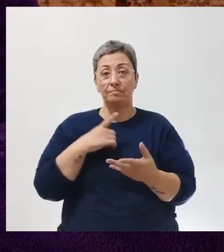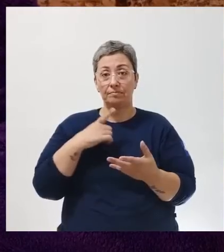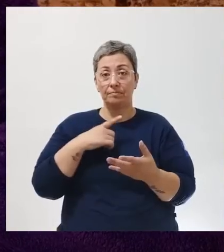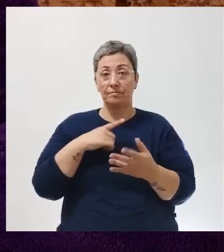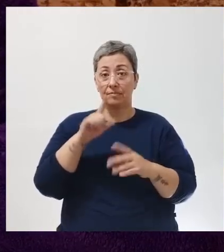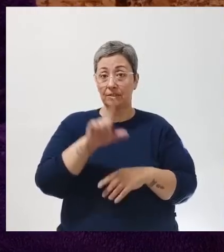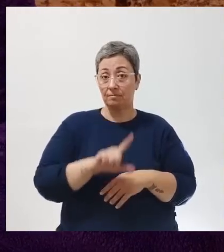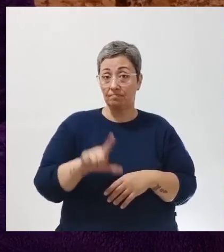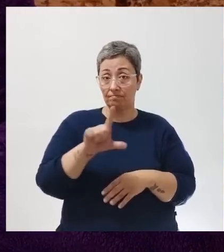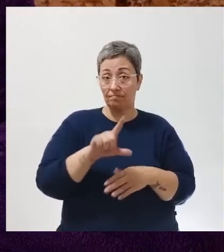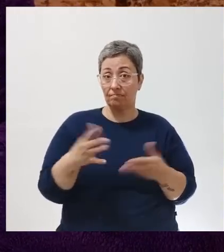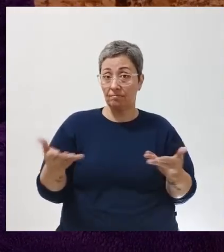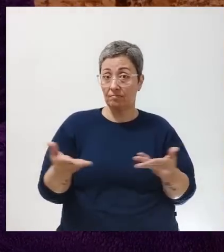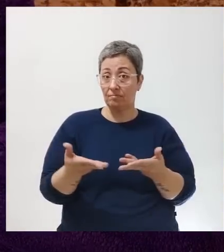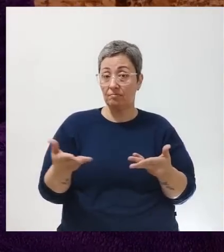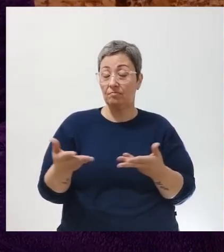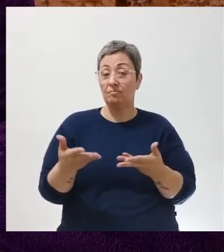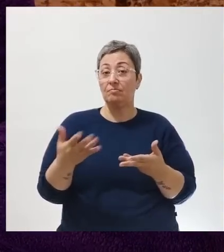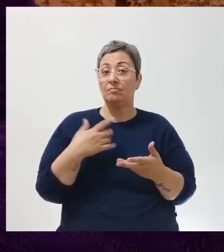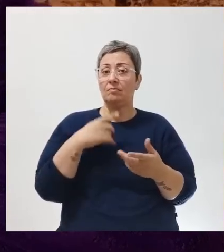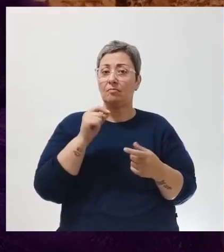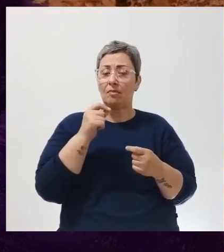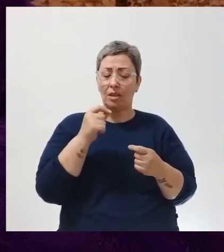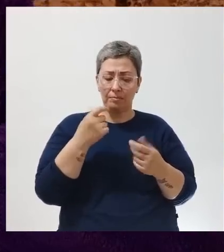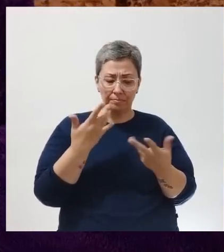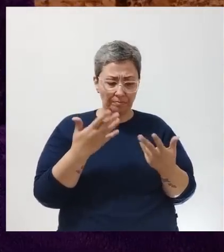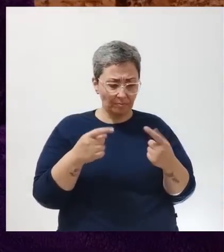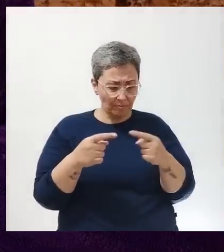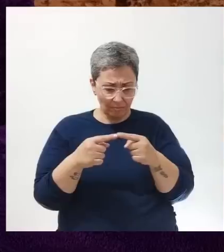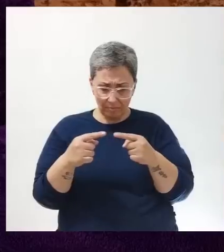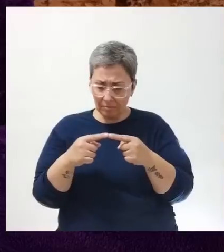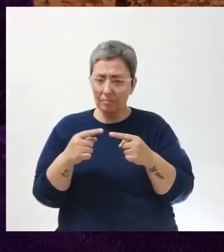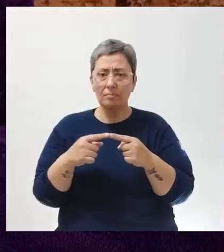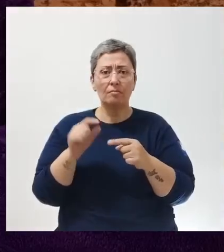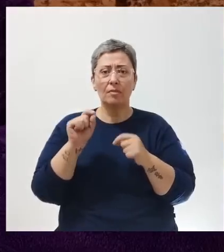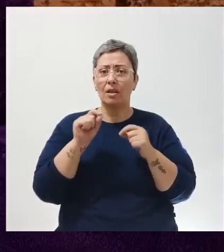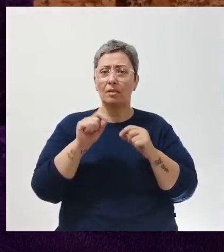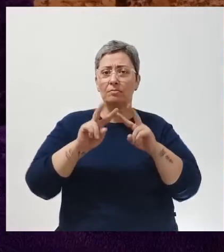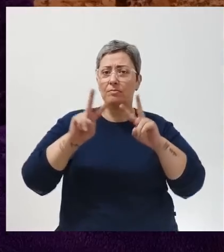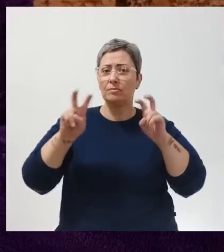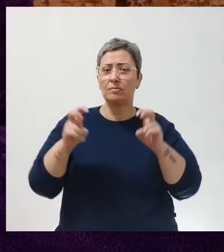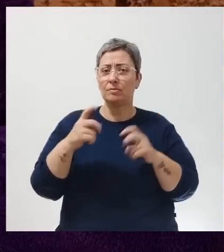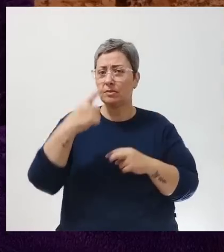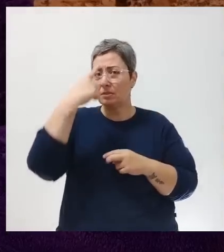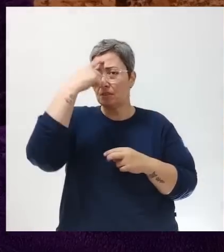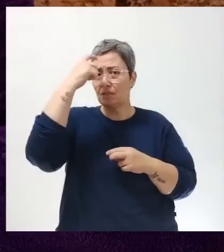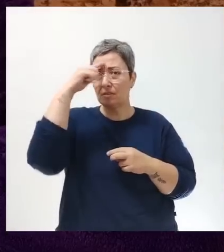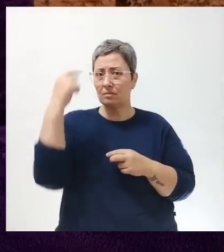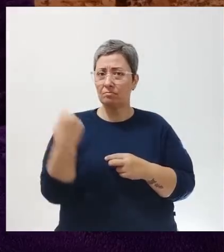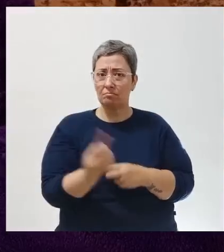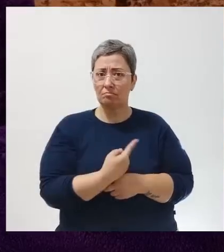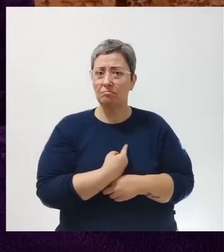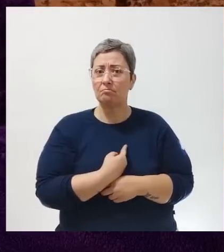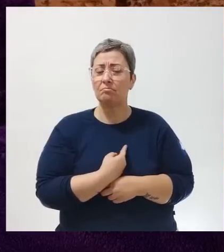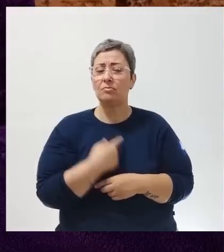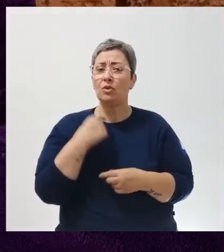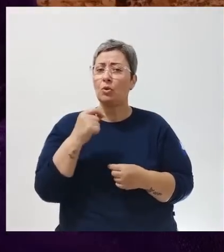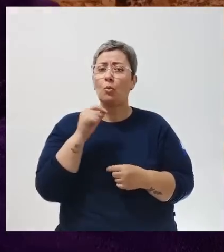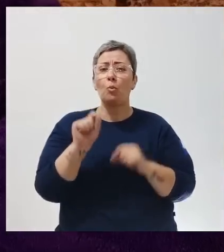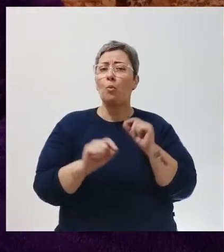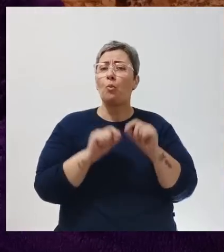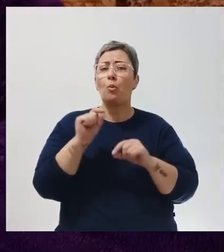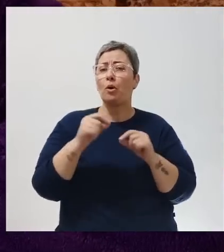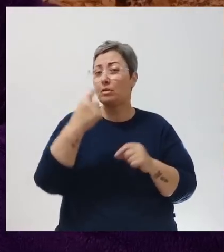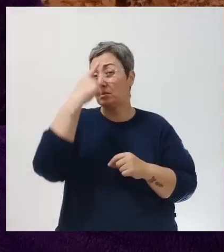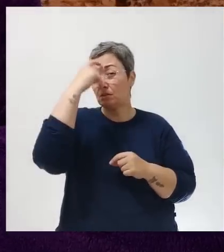A literatura de hoje vem conversar com a gente a respeito das nossas ideias.